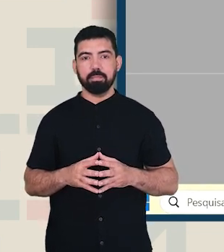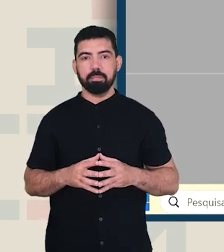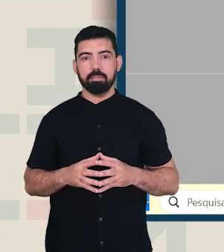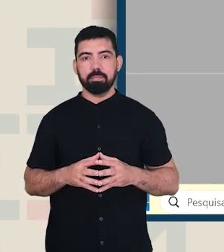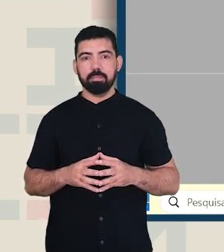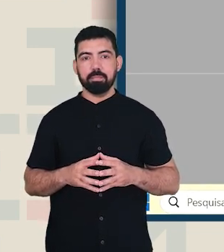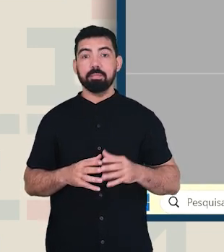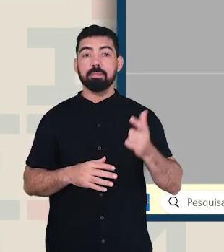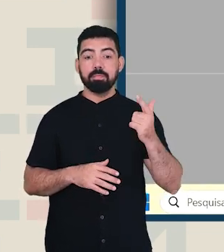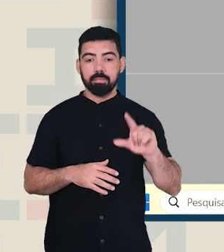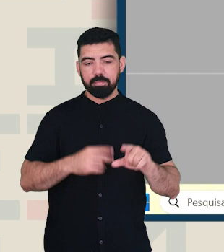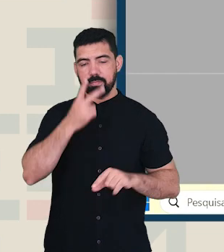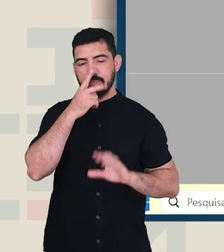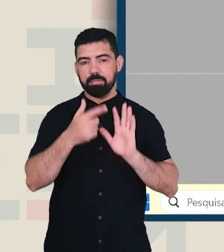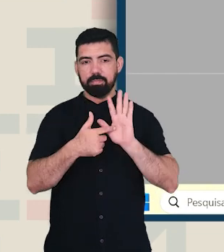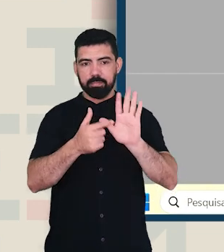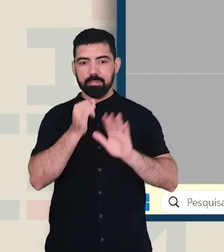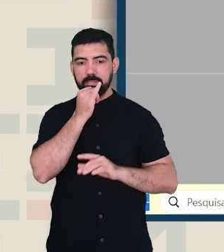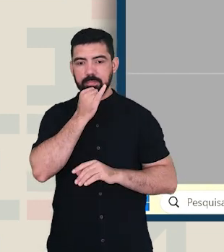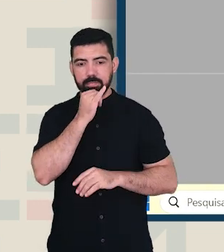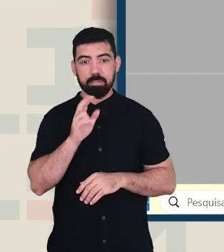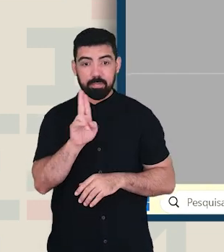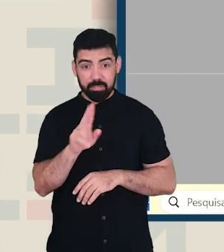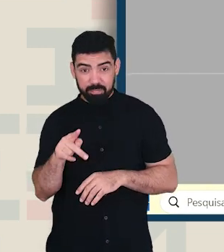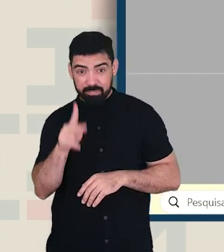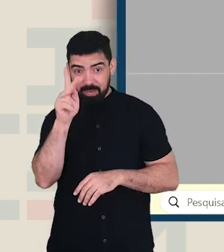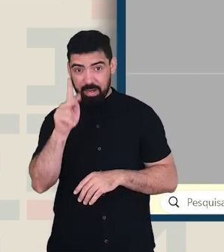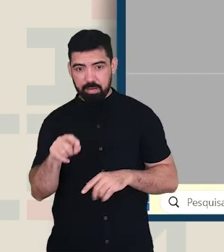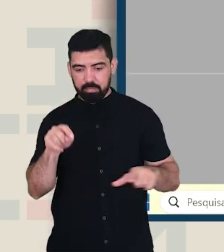Ele de novo e treme.